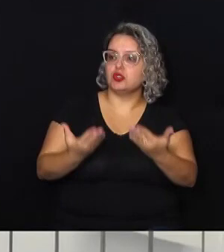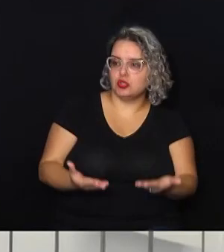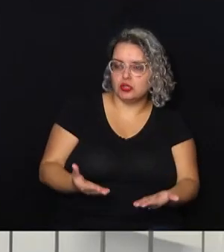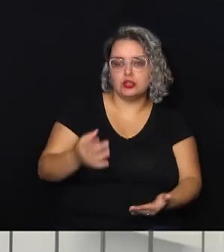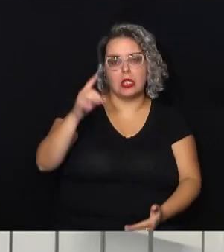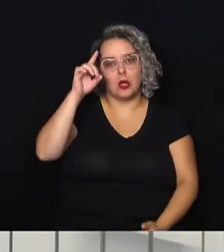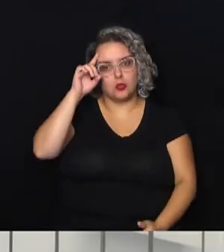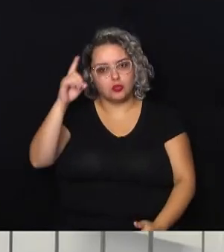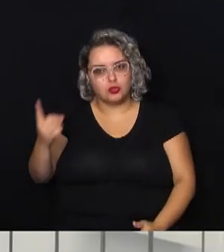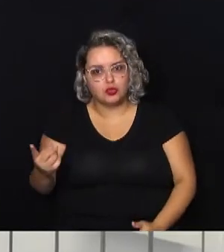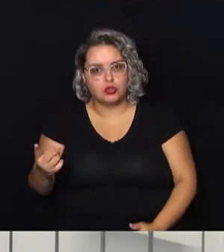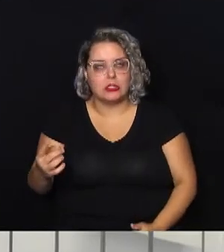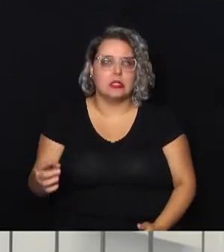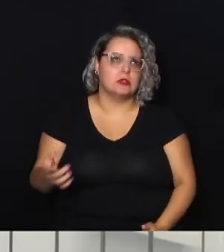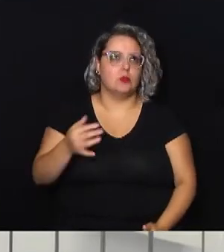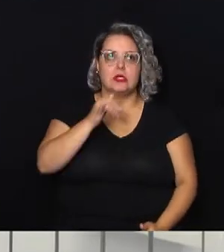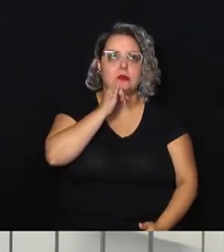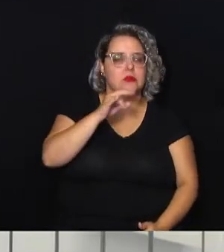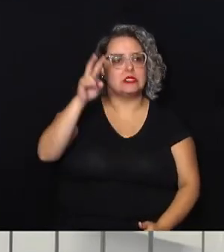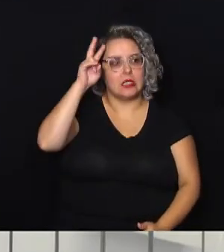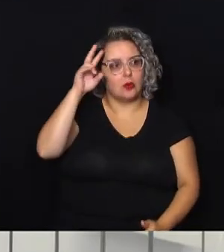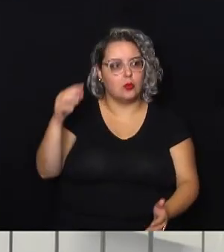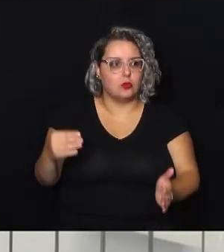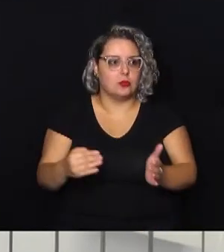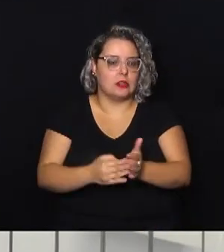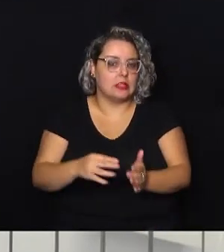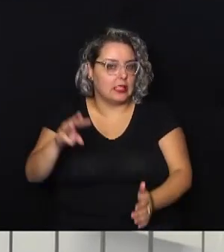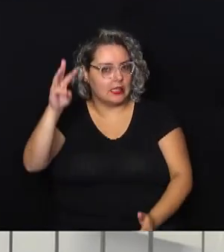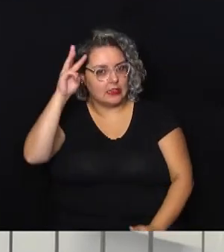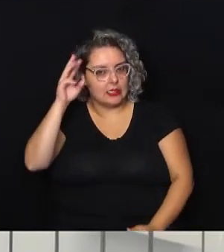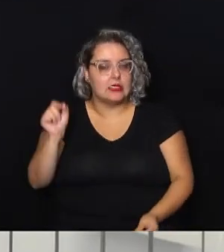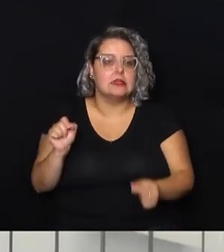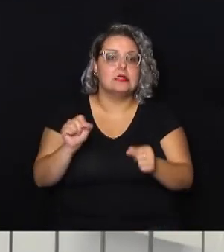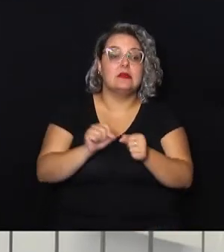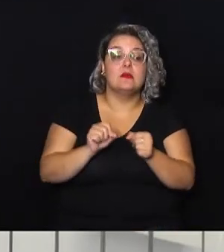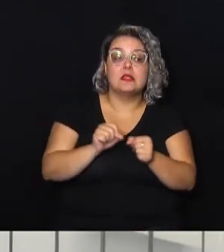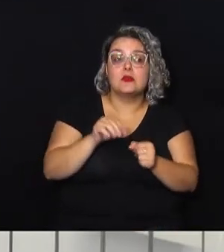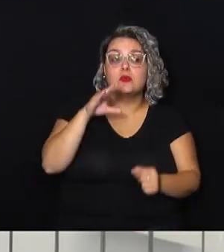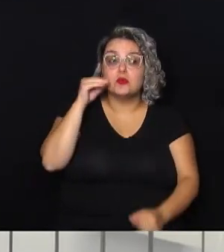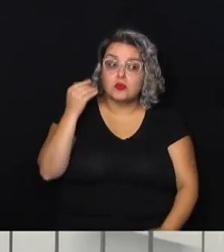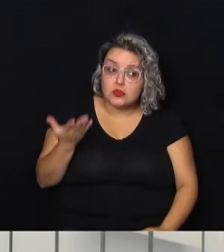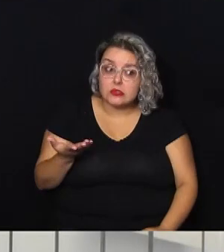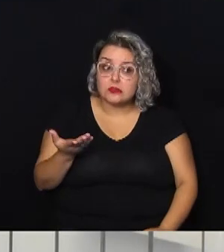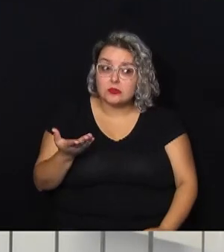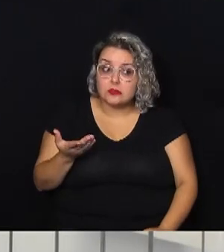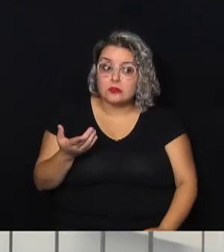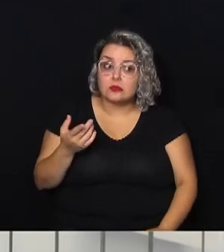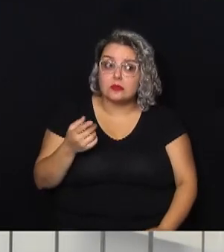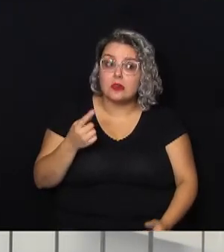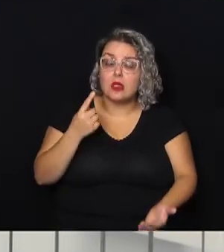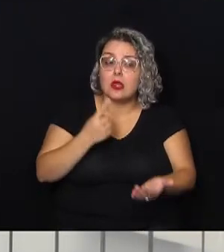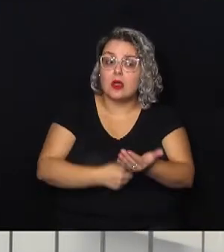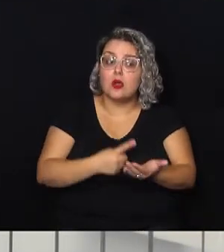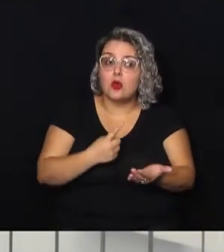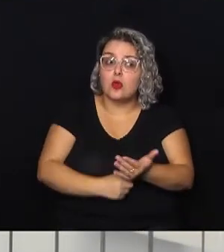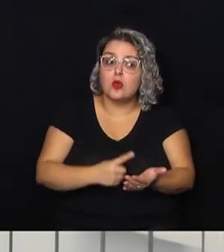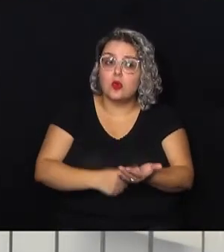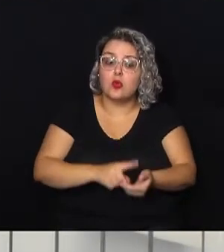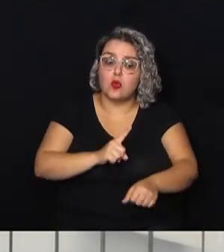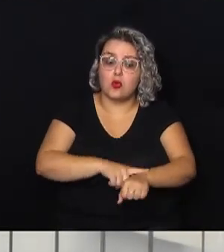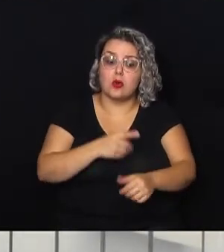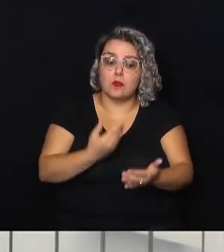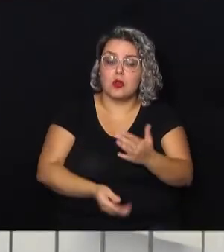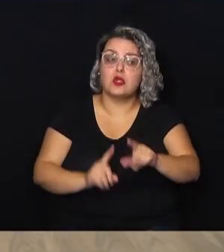folga, segunda e terça-feira, e depois fazer com que os funcionários dessa empresa compensem o horário em